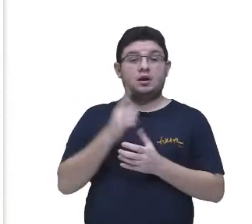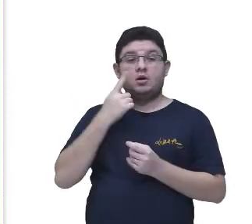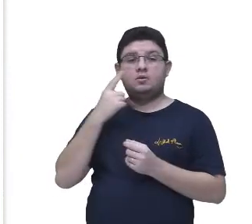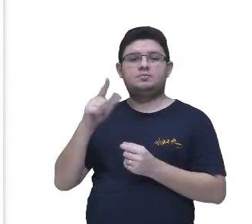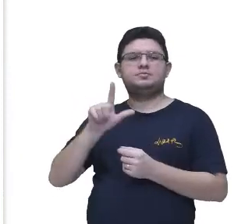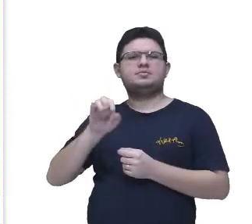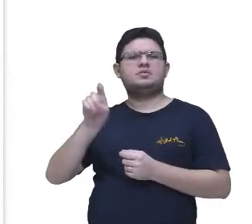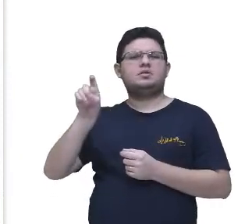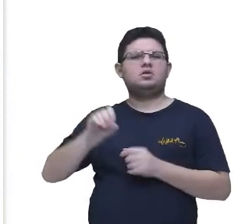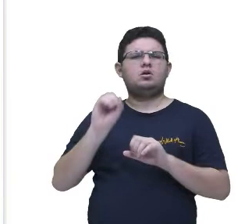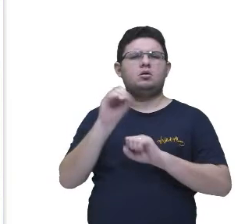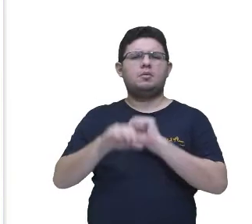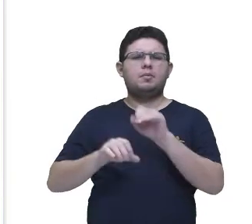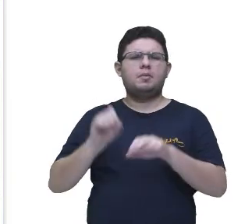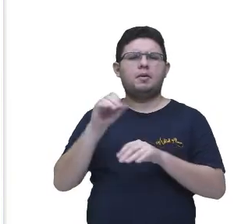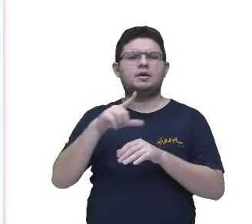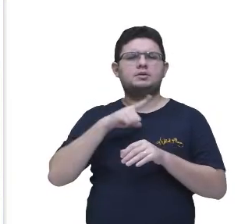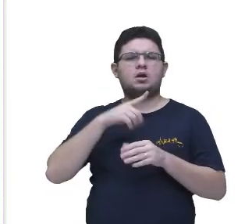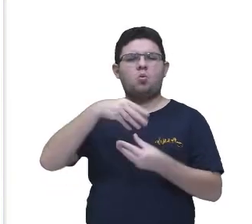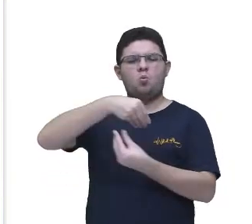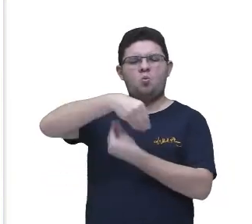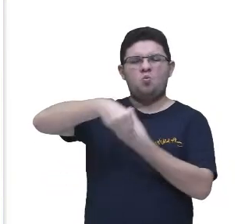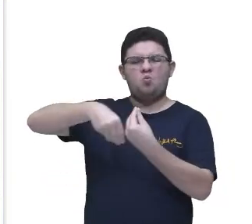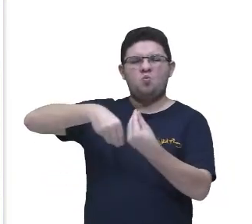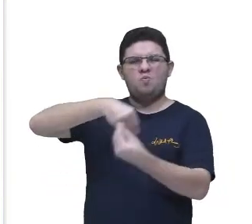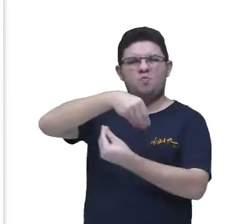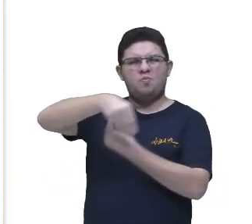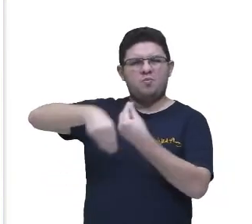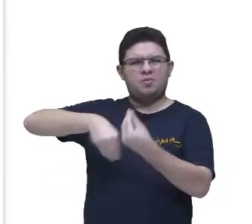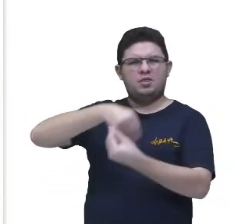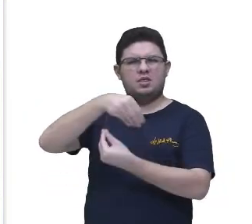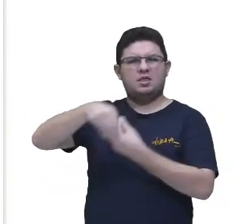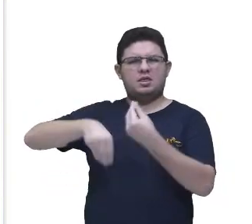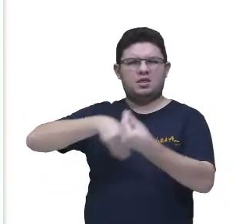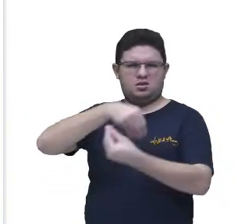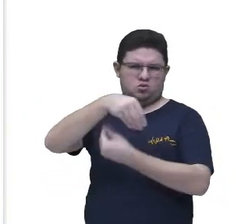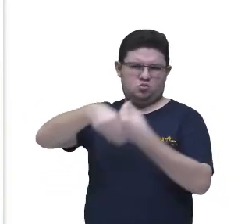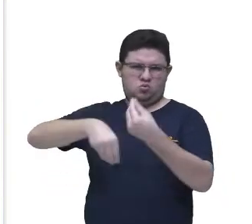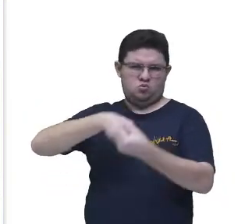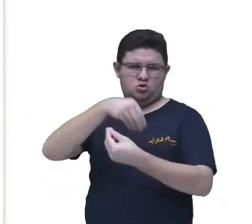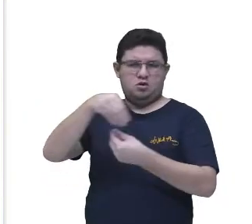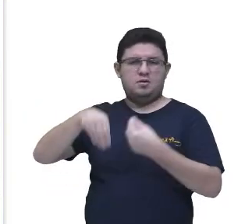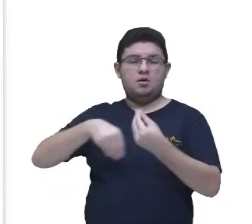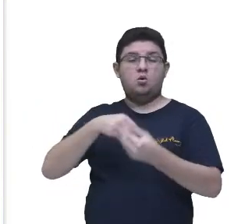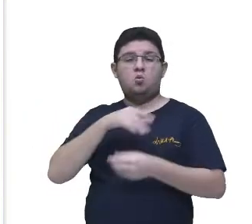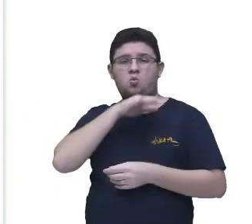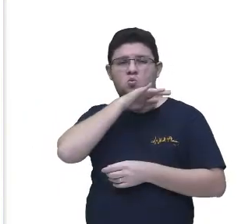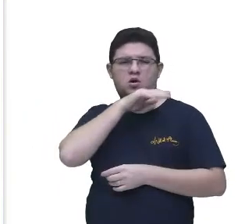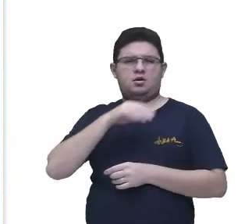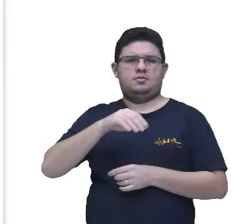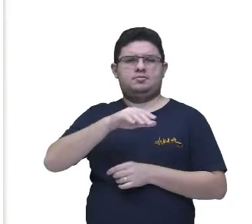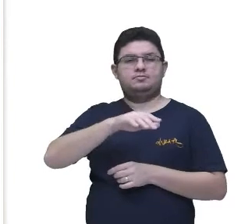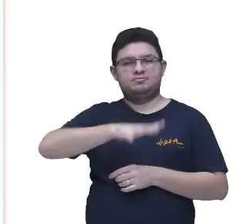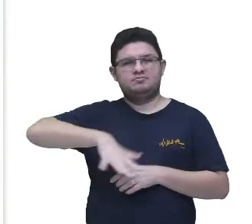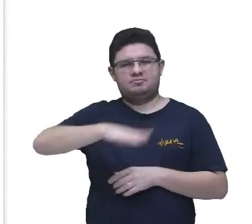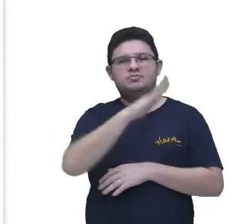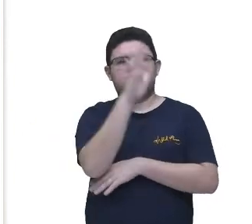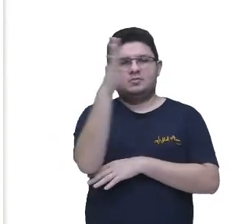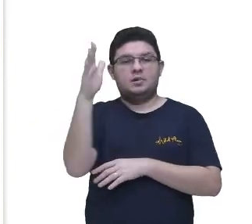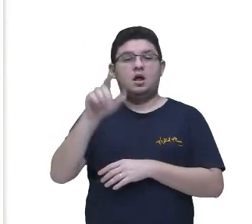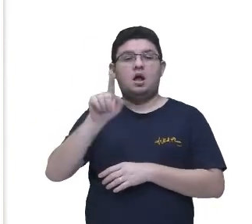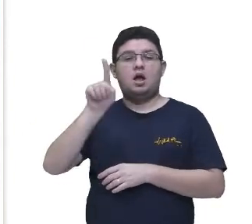como é que eu vou chamar, líquido, muito maléfico para o meio ambiente, que é o chorume.